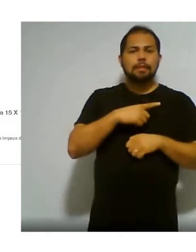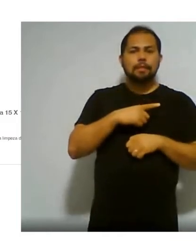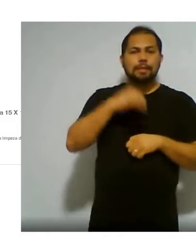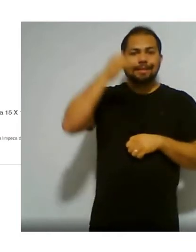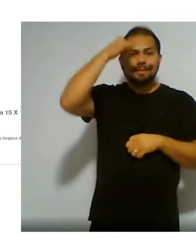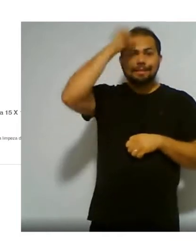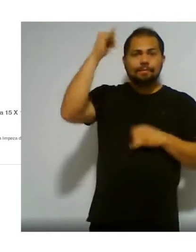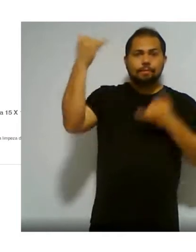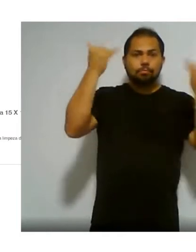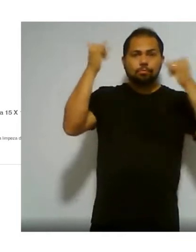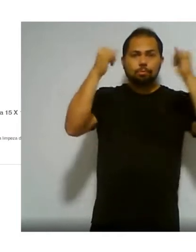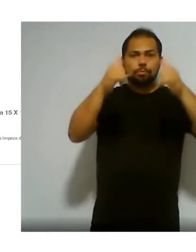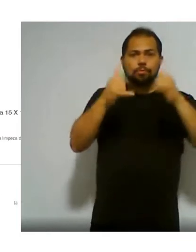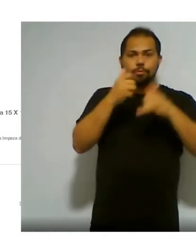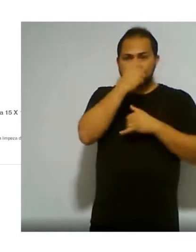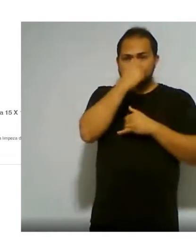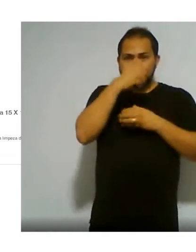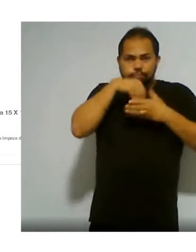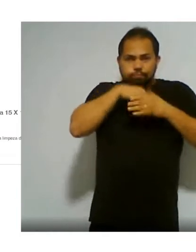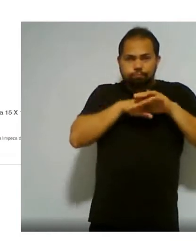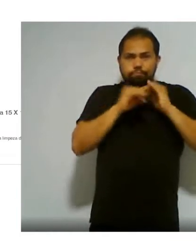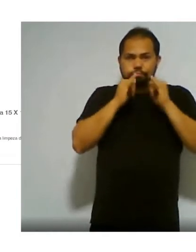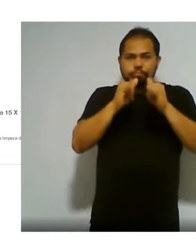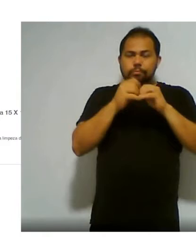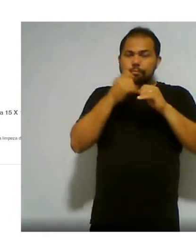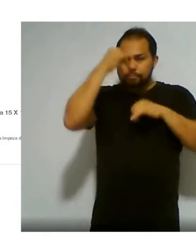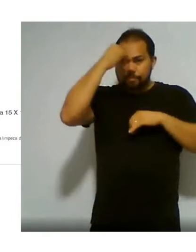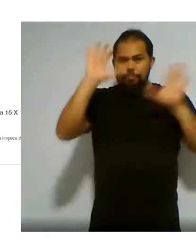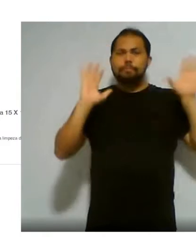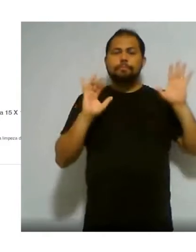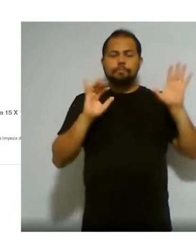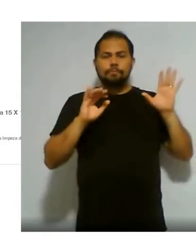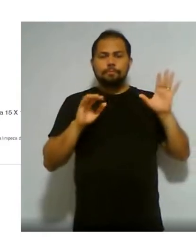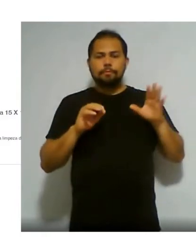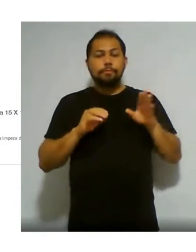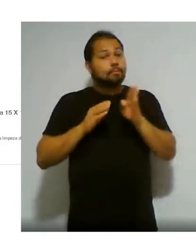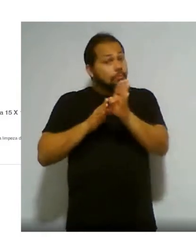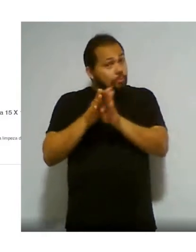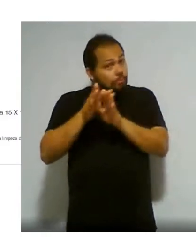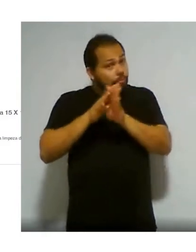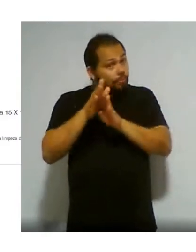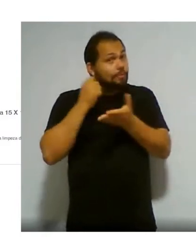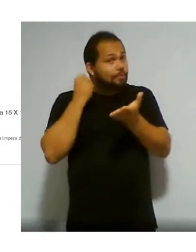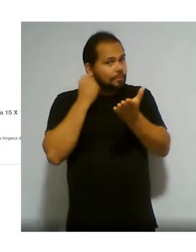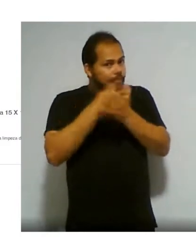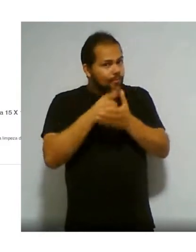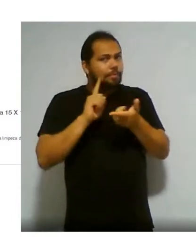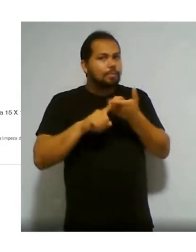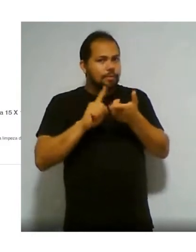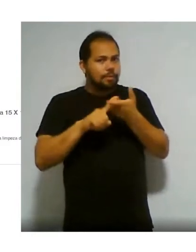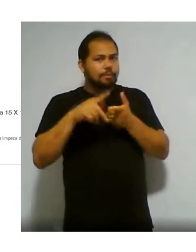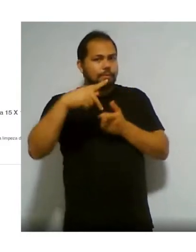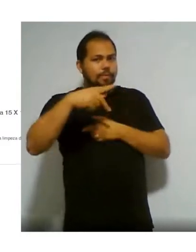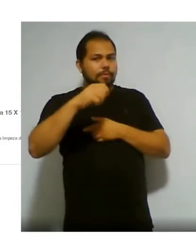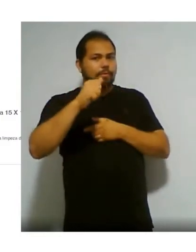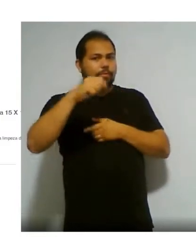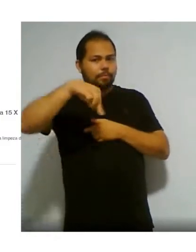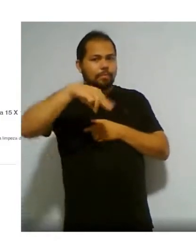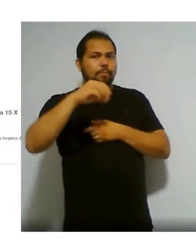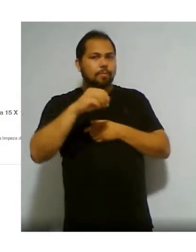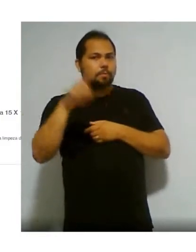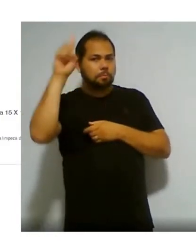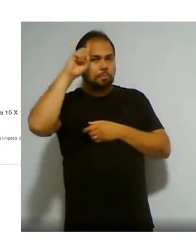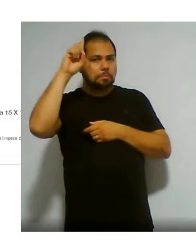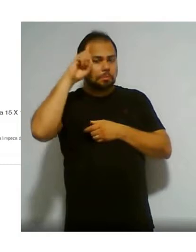nenhum tipo de dispositivo. Então eu aconselho que você tenha esse tipo de pano para o dia a dia, né? Então, ele não vai